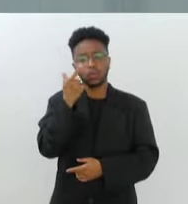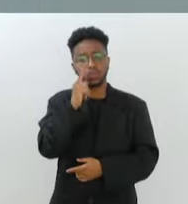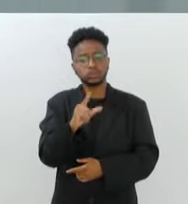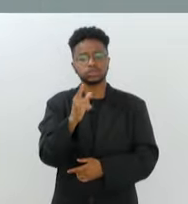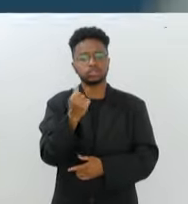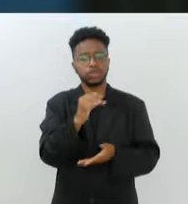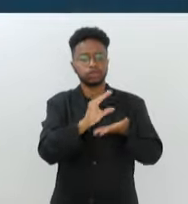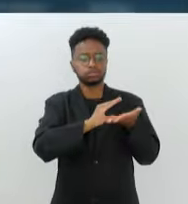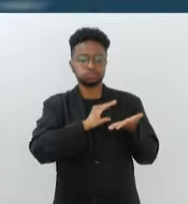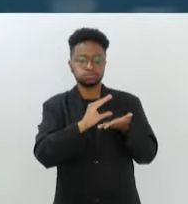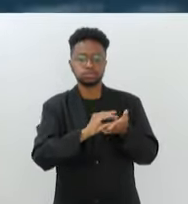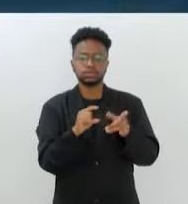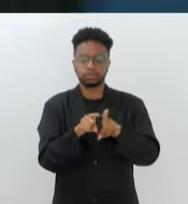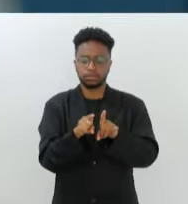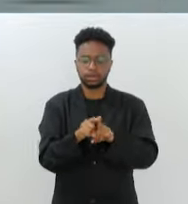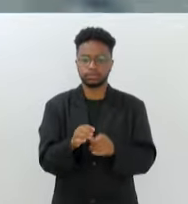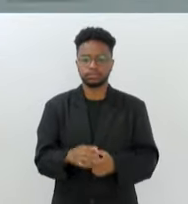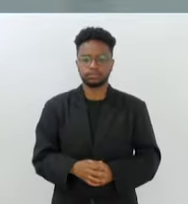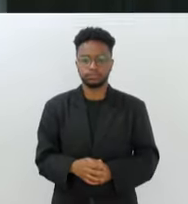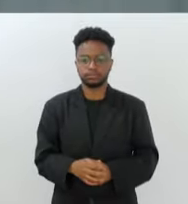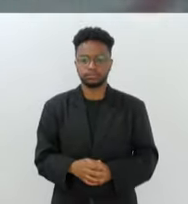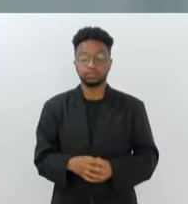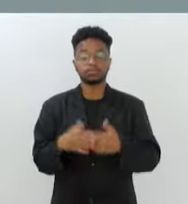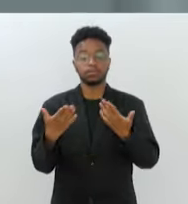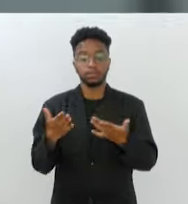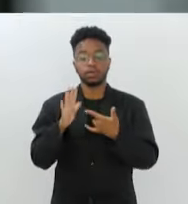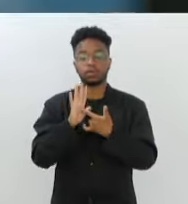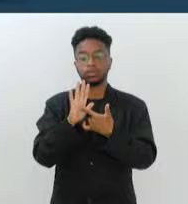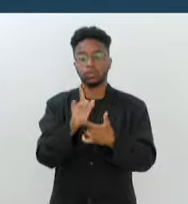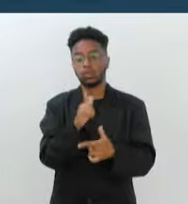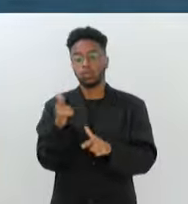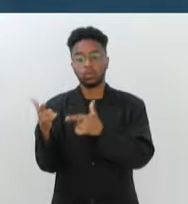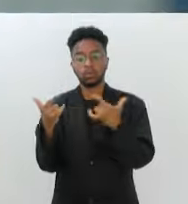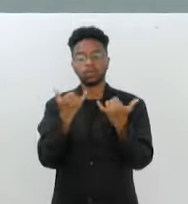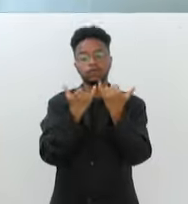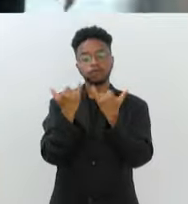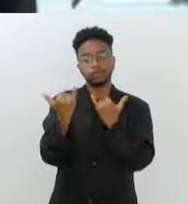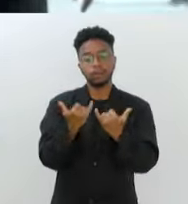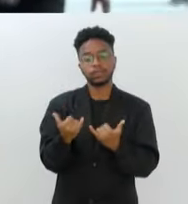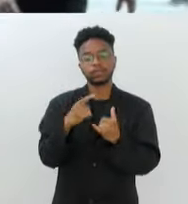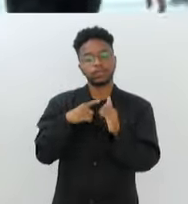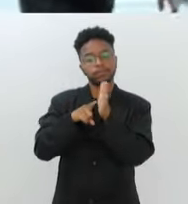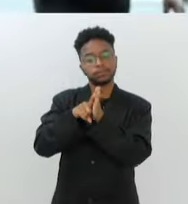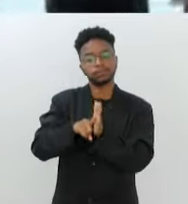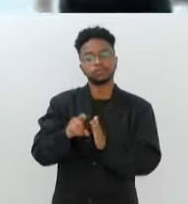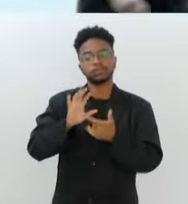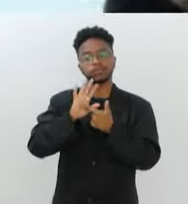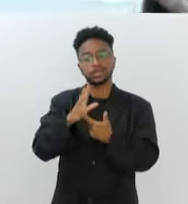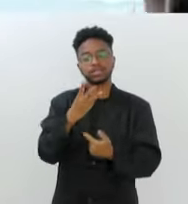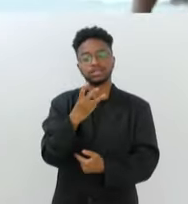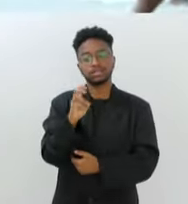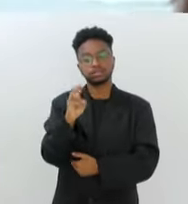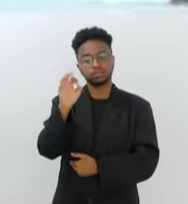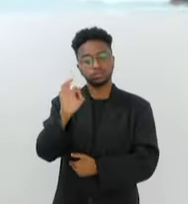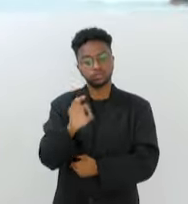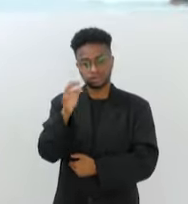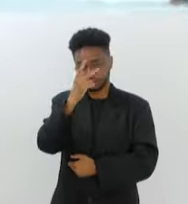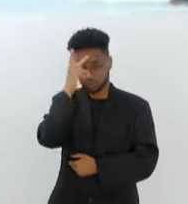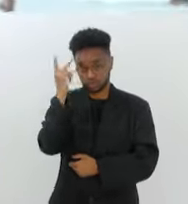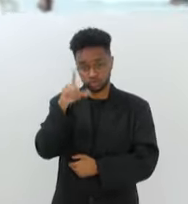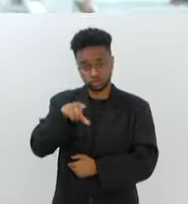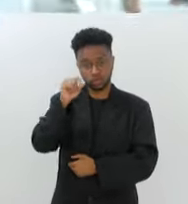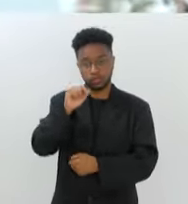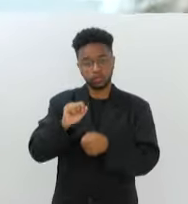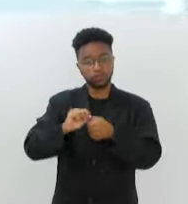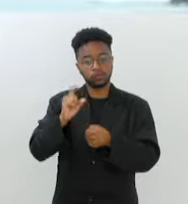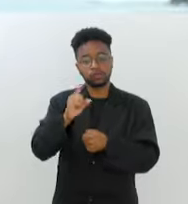bolsa de valores também. Trazendo mais dados em relação a outra pesquisa que diz que 35% das pessoas optaram por não fazer